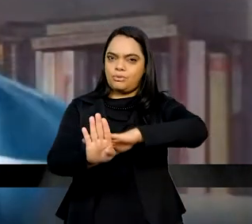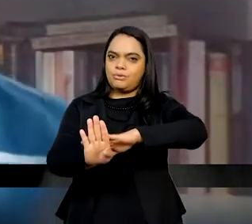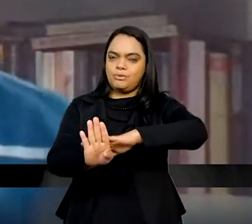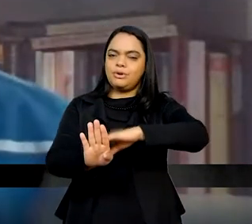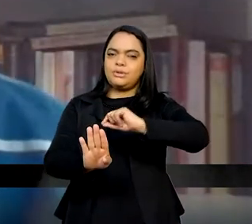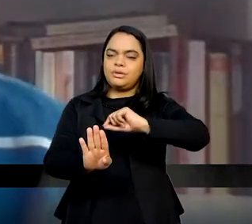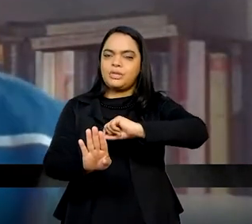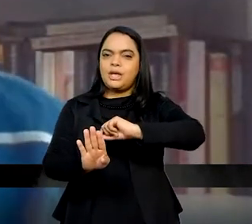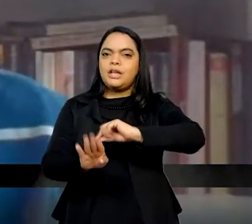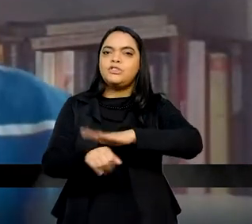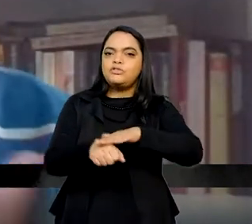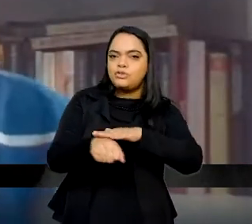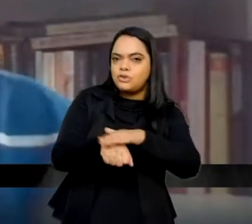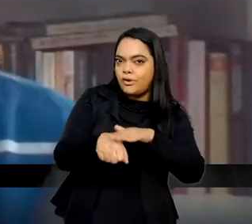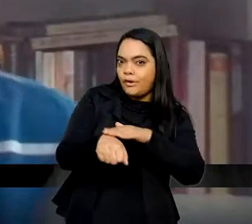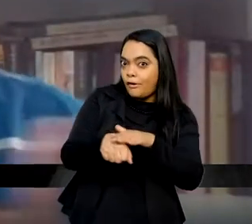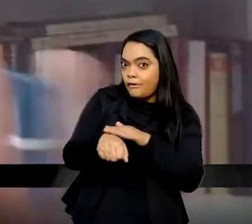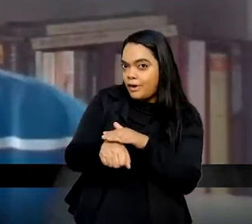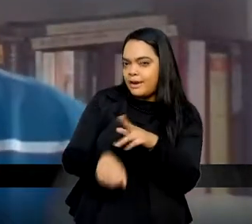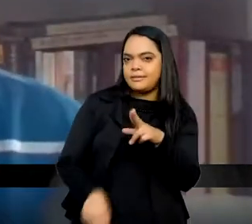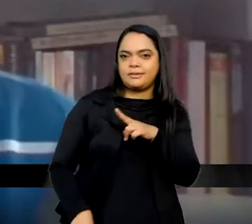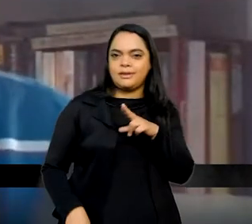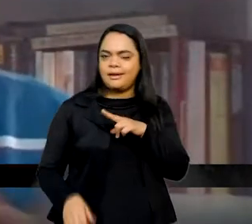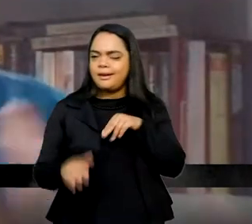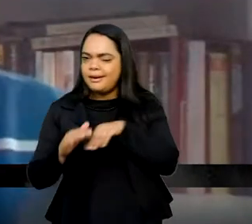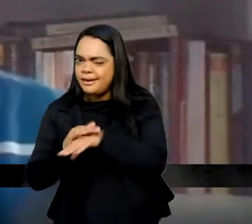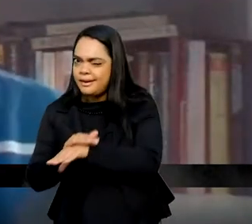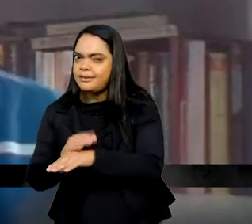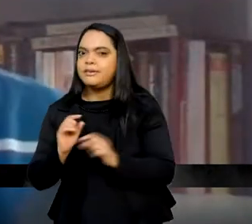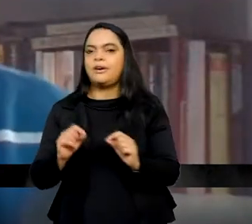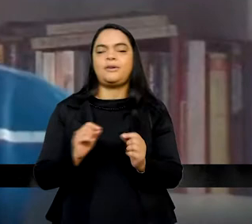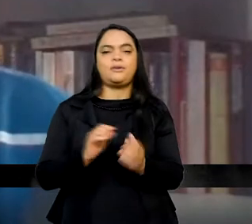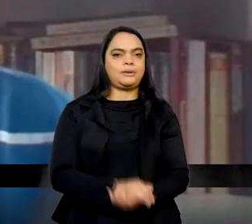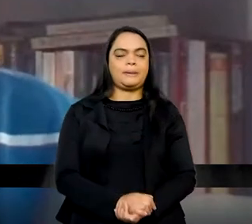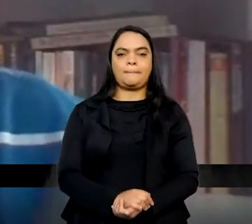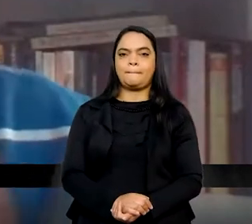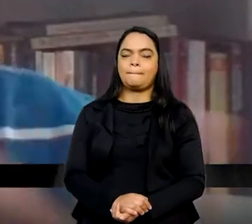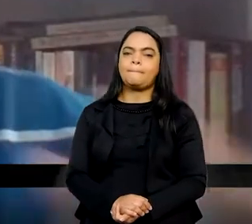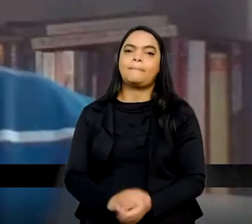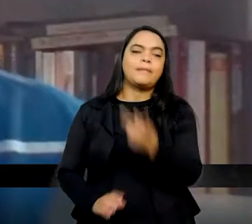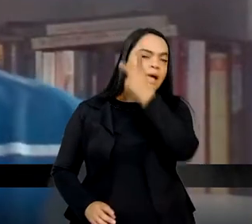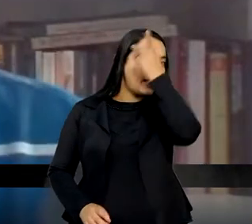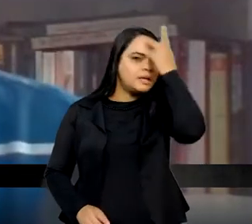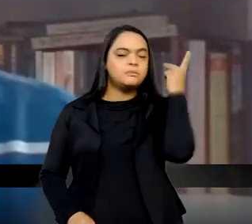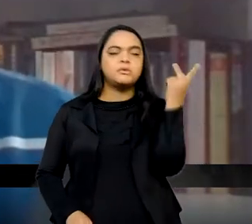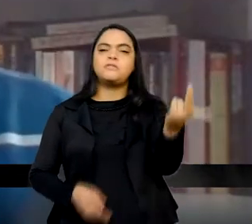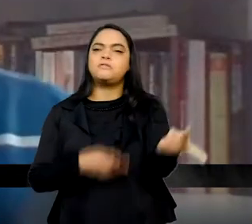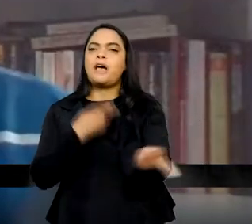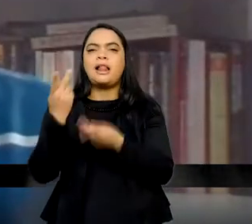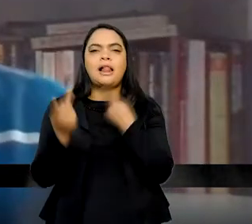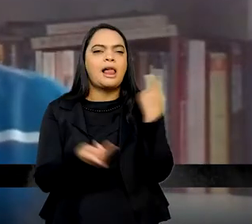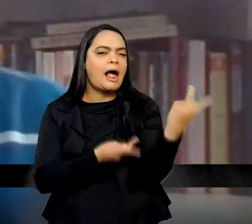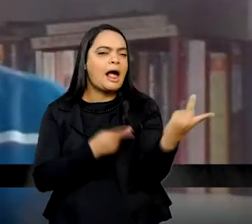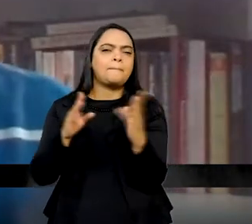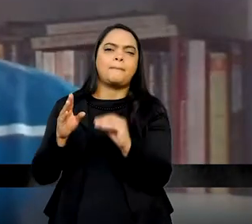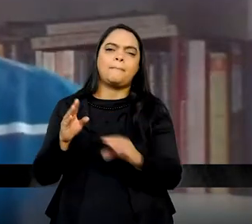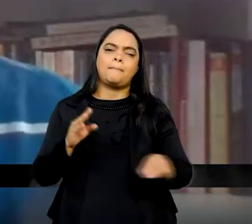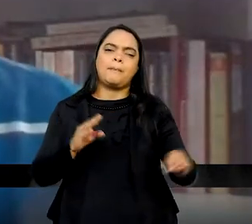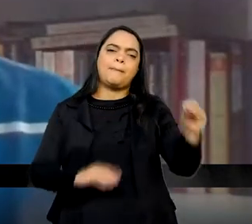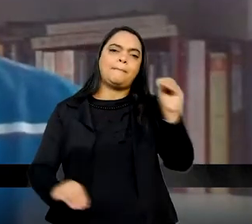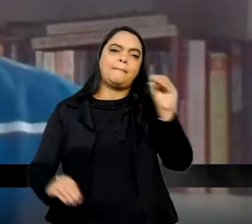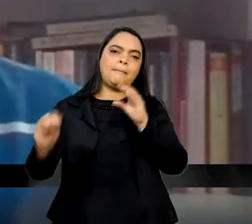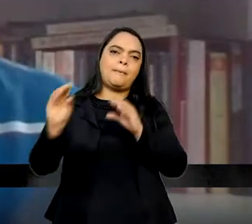conversas reservadas, né? Na realidade, era a linguagem, a oralidade, as pessoas falavam, as pessoas comentavam,